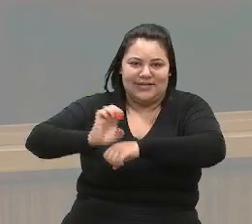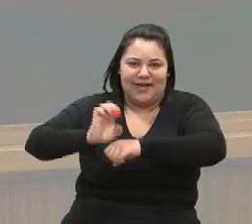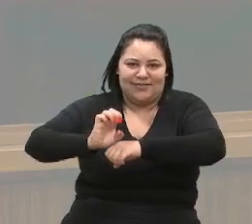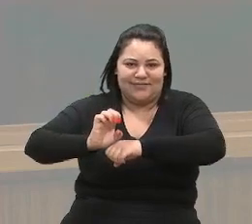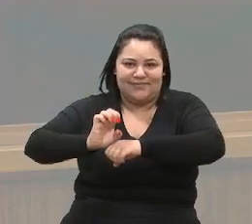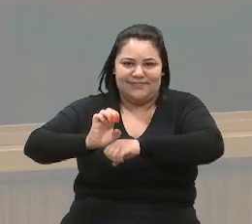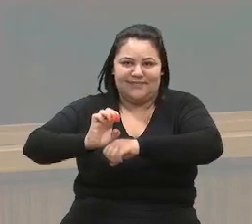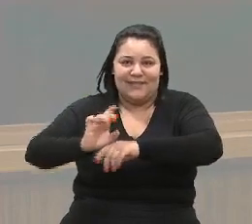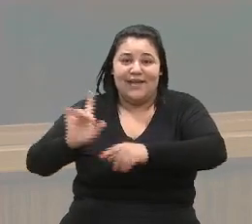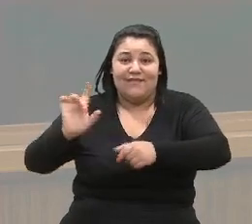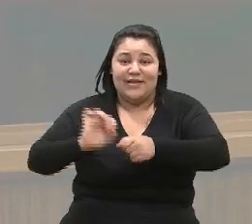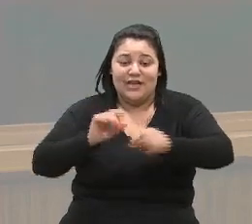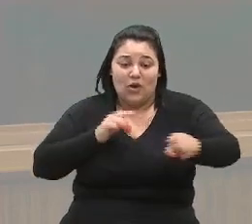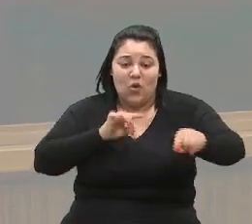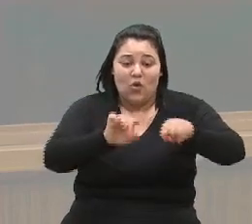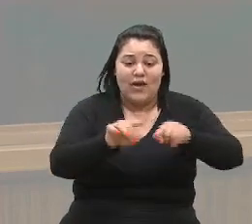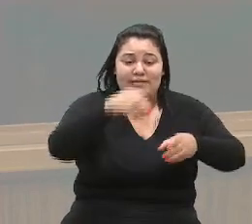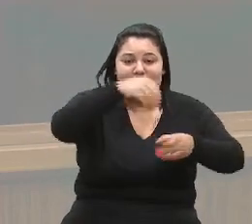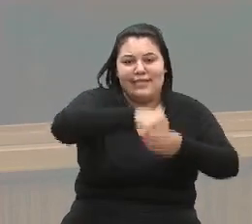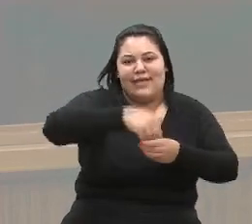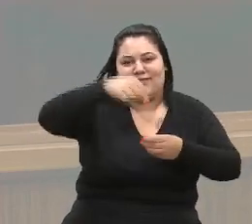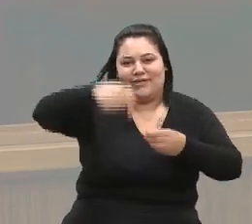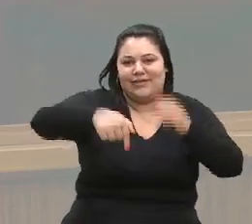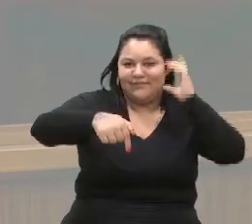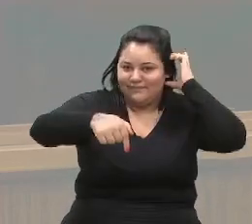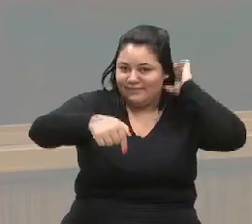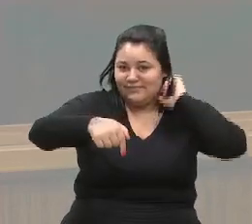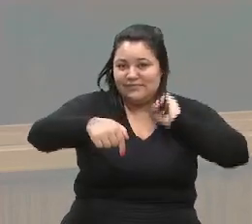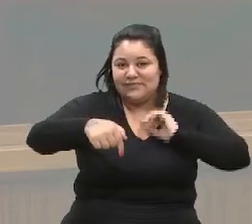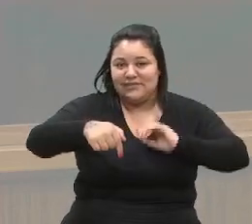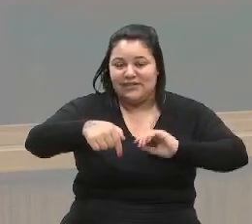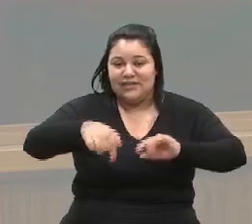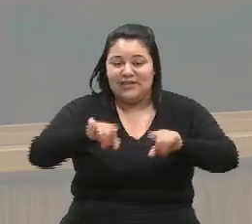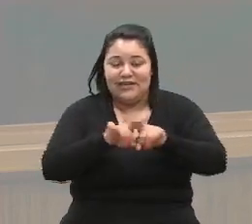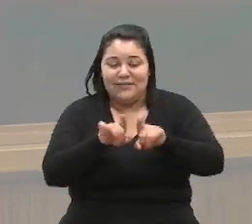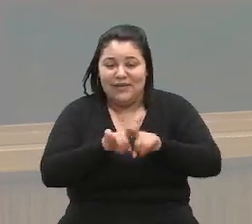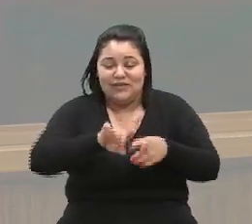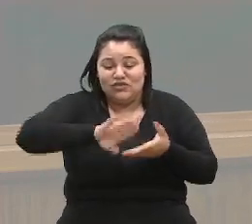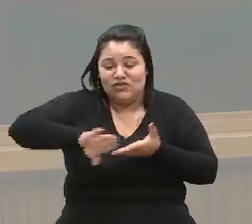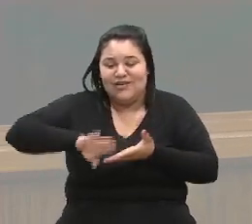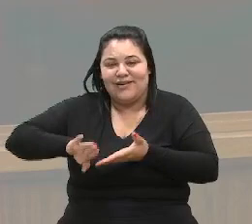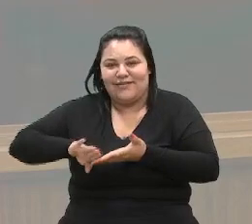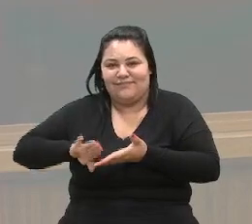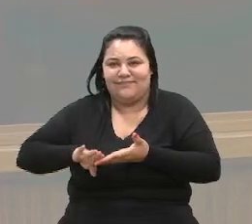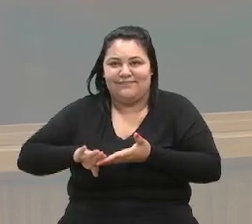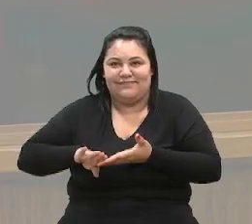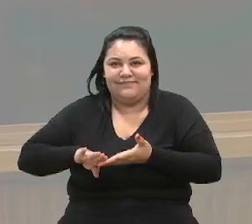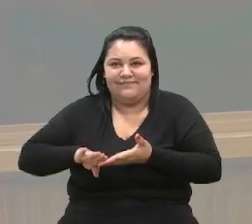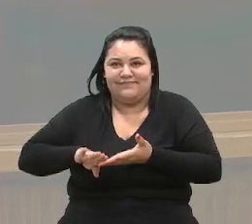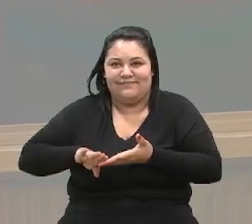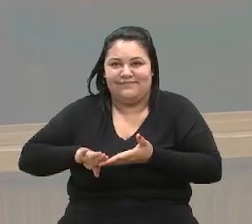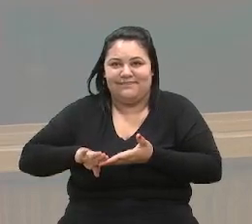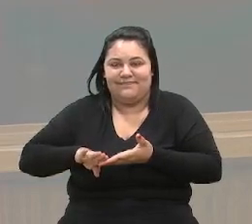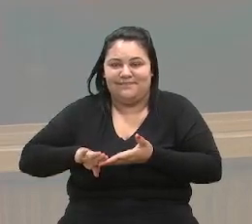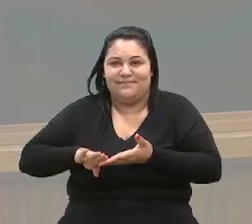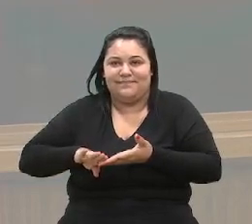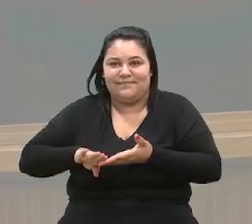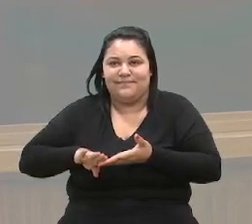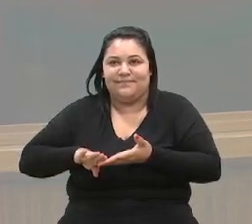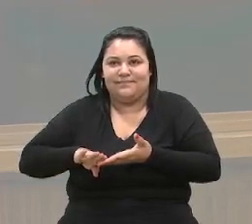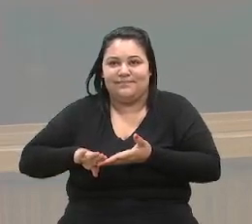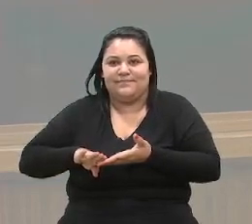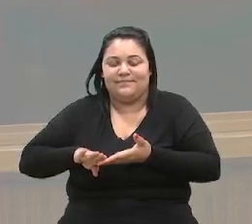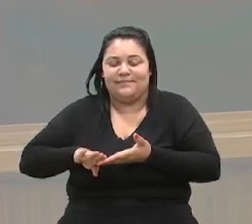fazer concorrência desleal, retira também o incentivo desses itens, desses